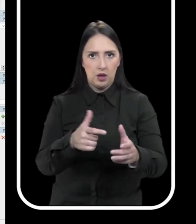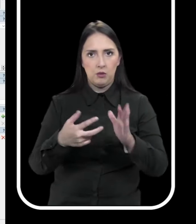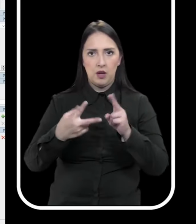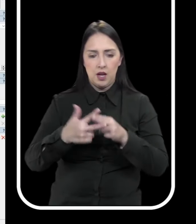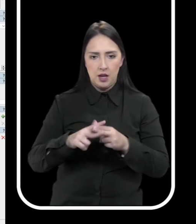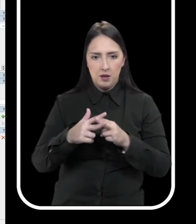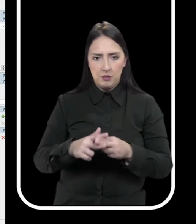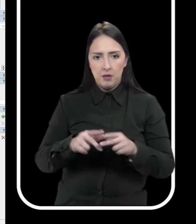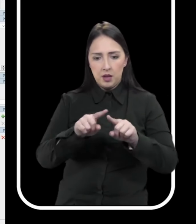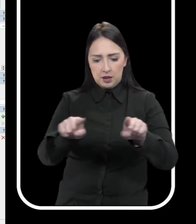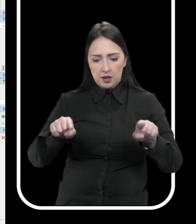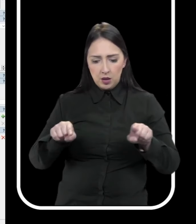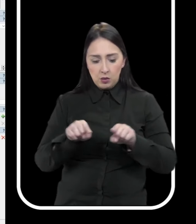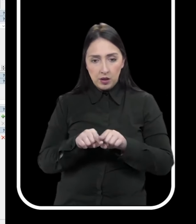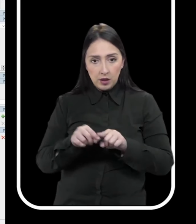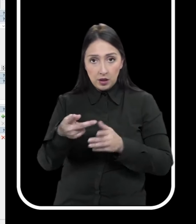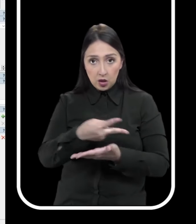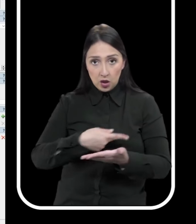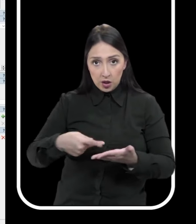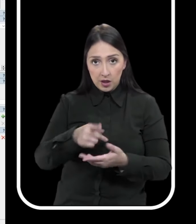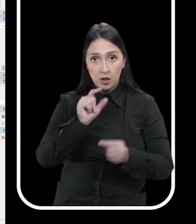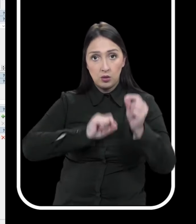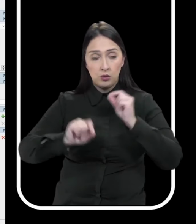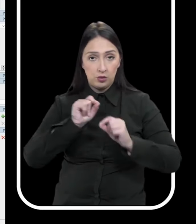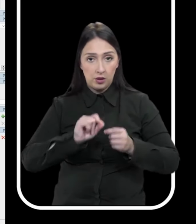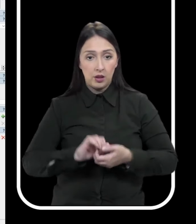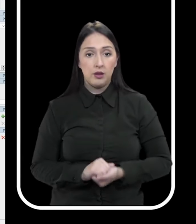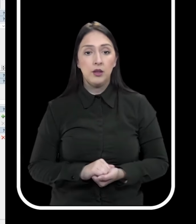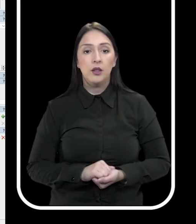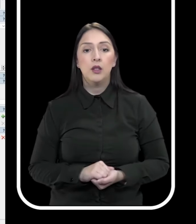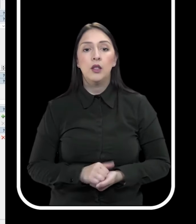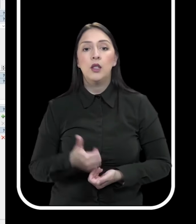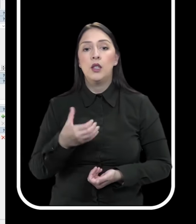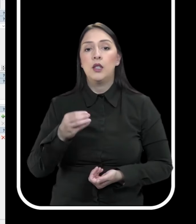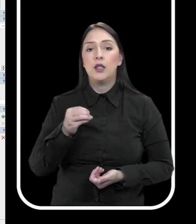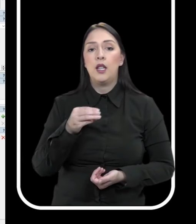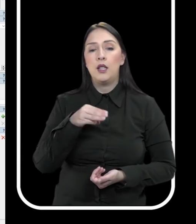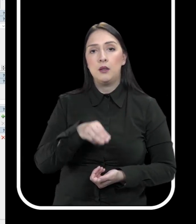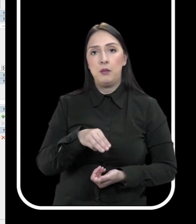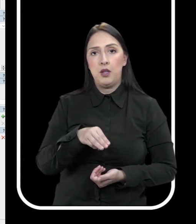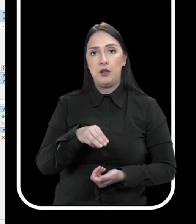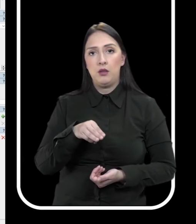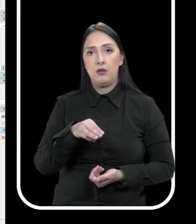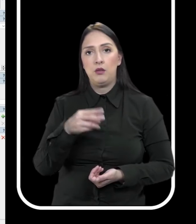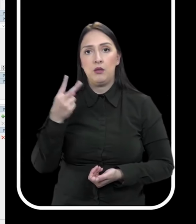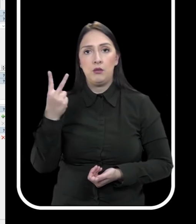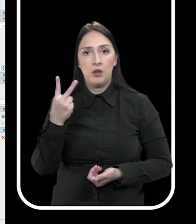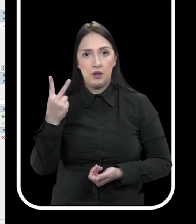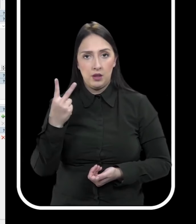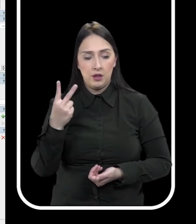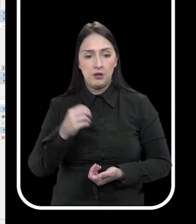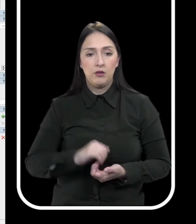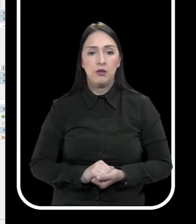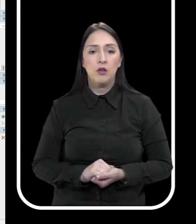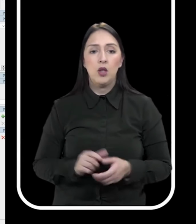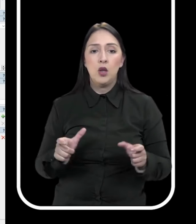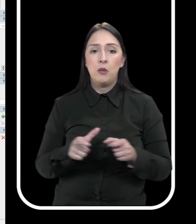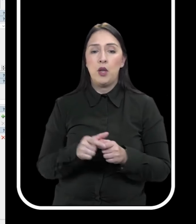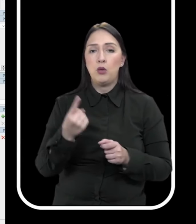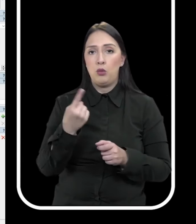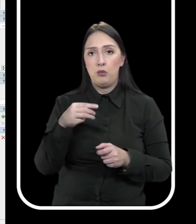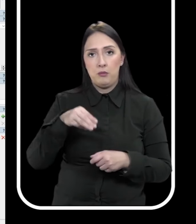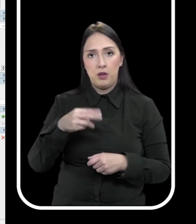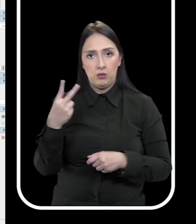alocado as máquinas. Esses quadradinhos que você tem desenhado aqui seriam quadrados de 10 metros quadrados cada um, e os